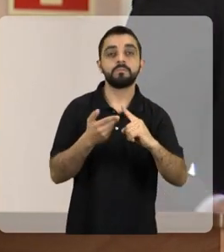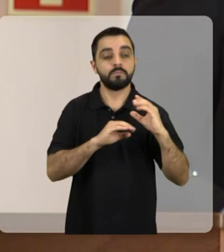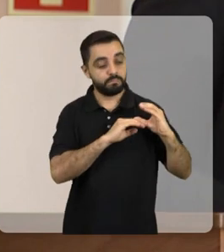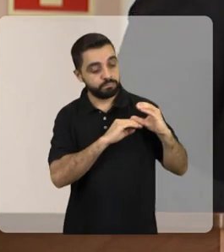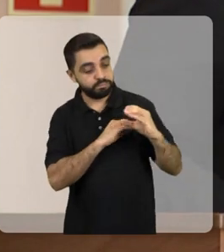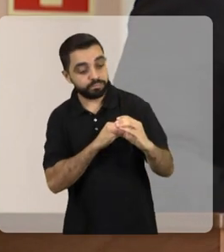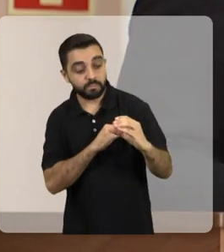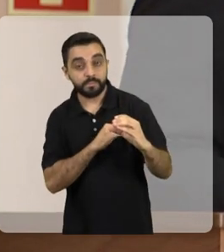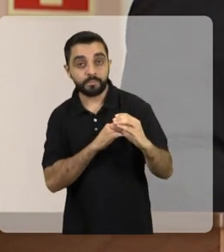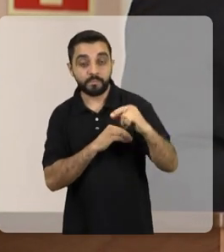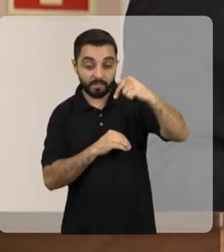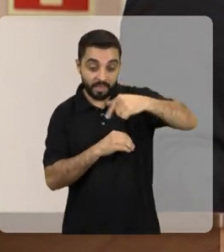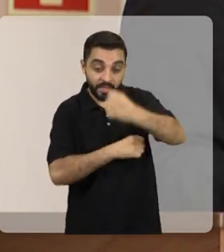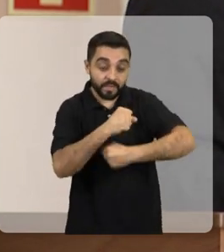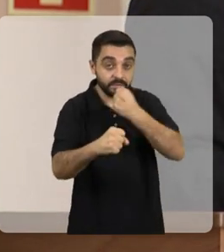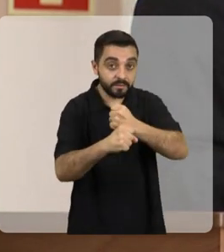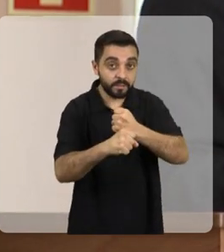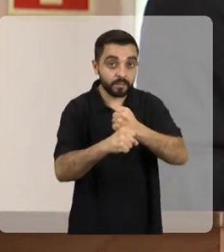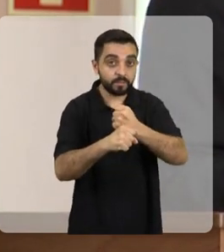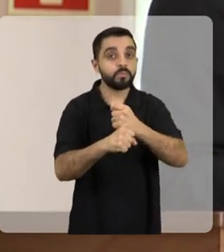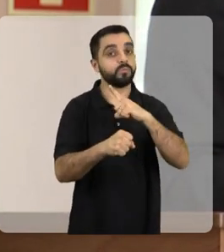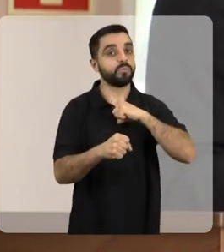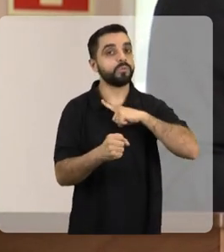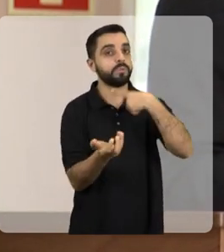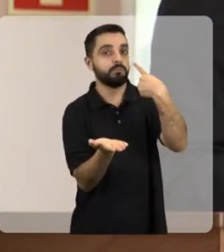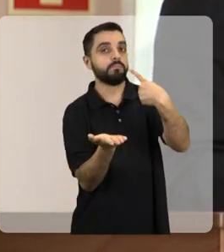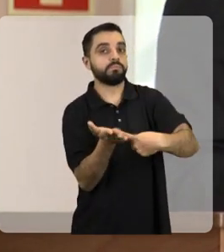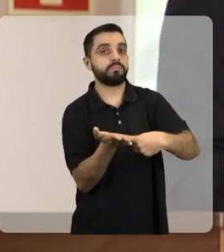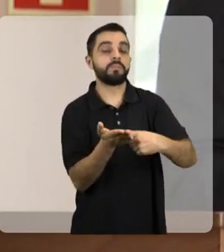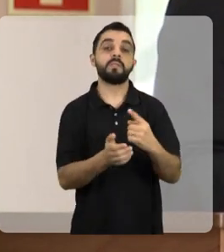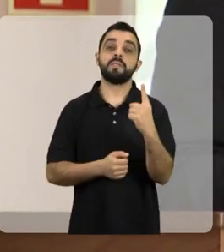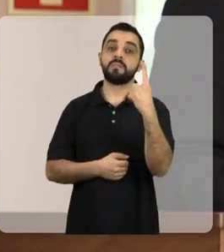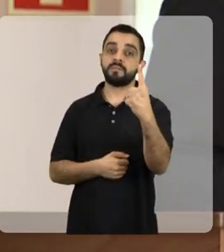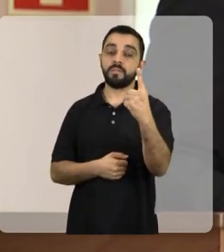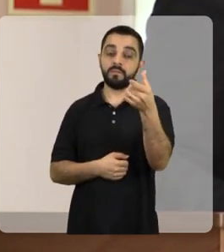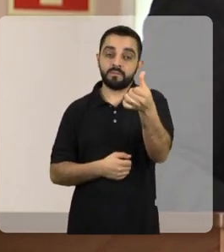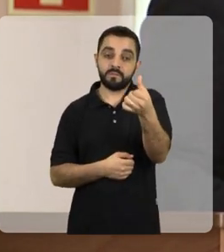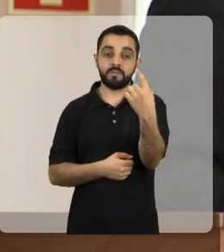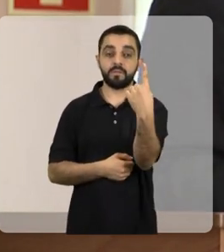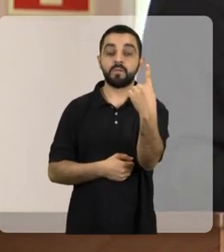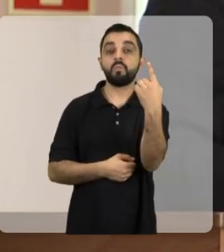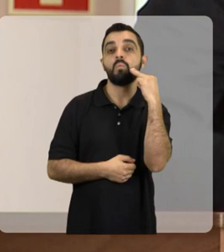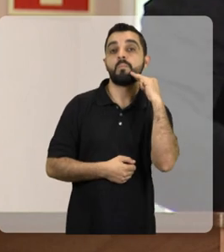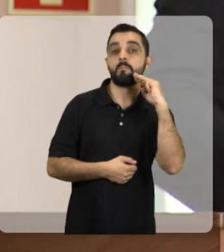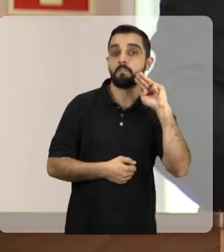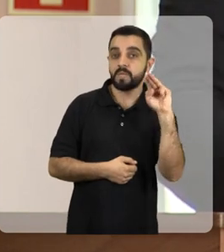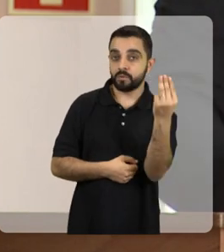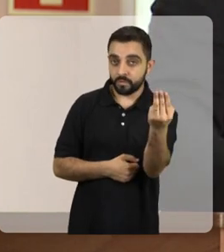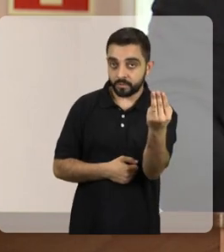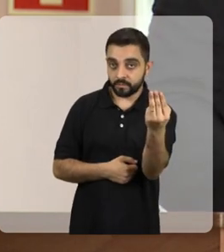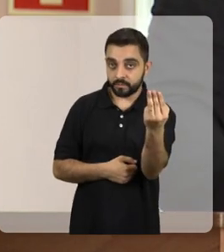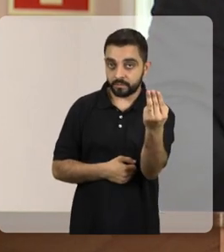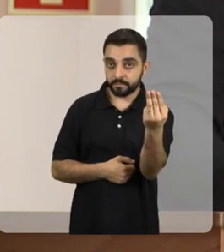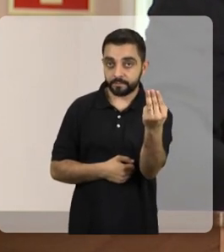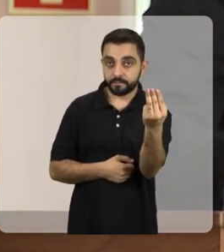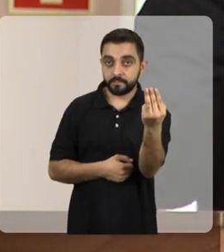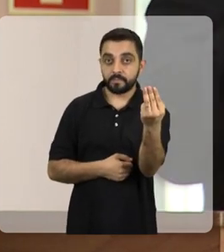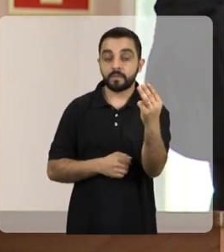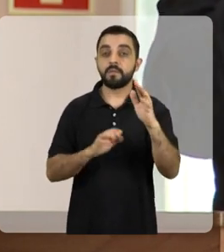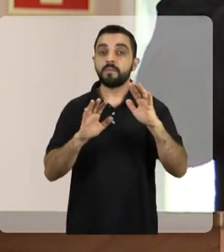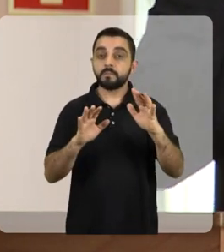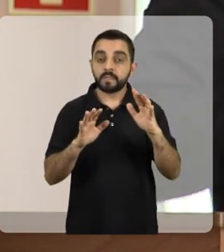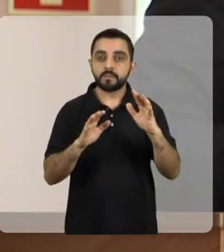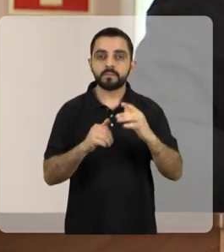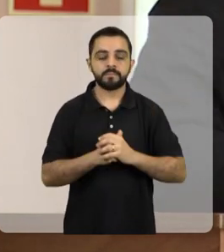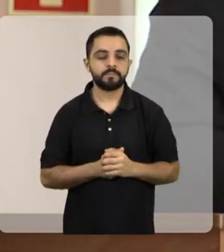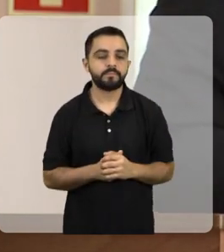ano, antes dos cortes, estava previsto para que fosse de 161 milhões e 90 mil. Nesse